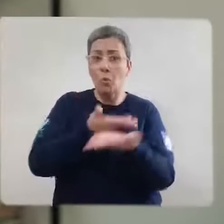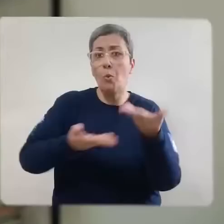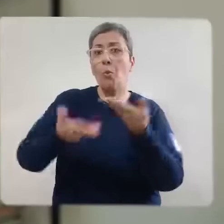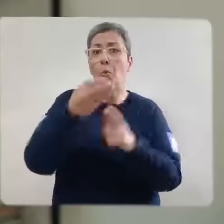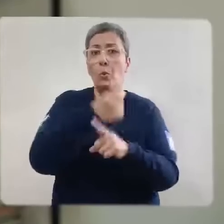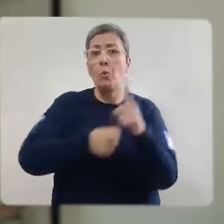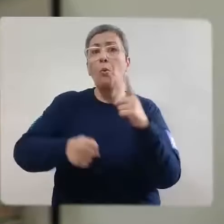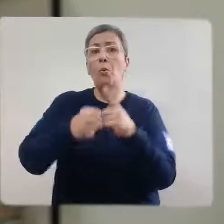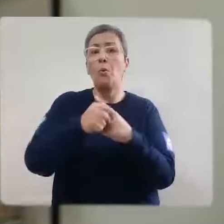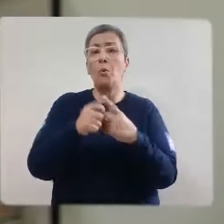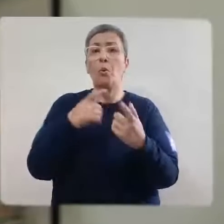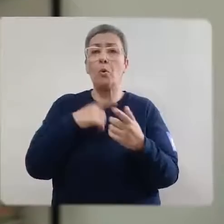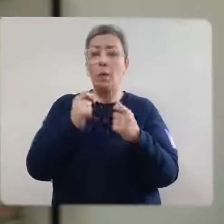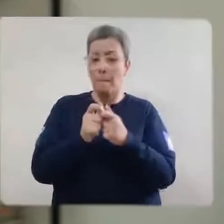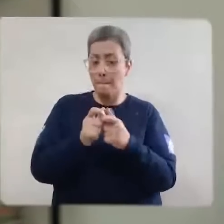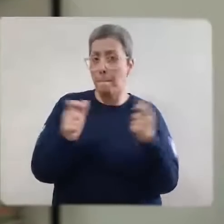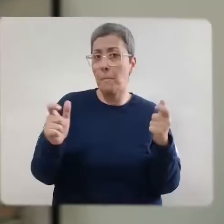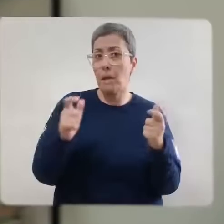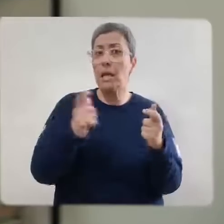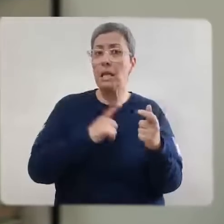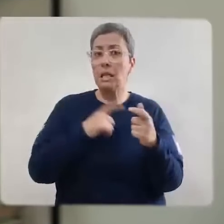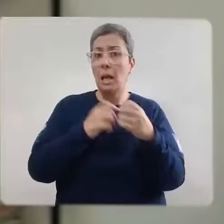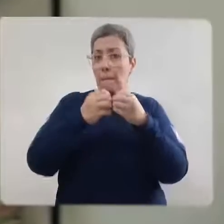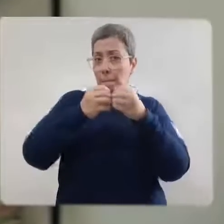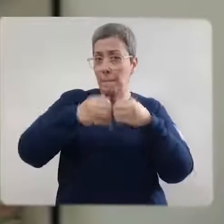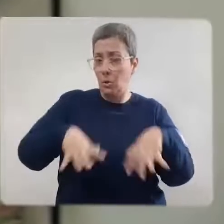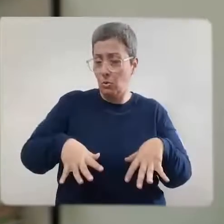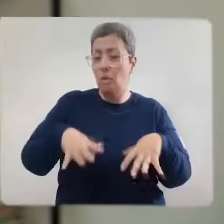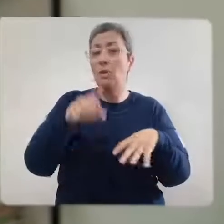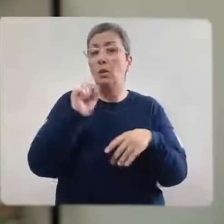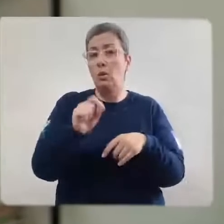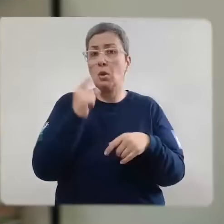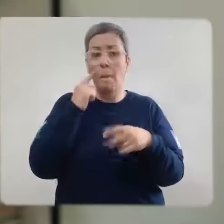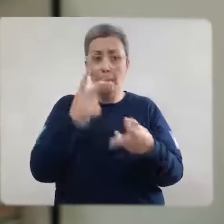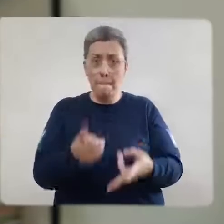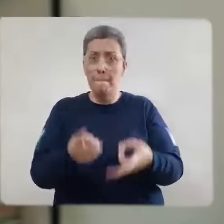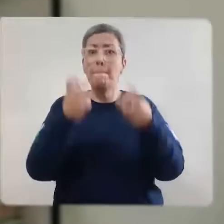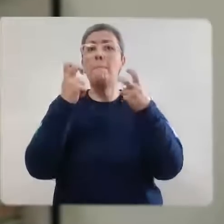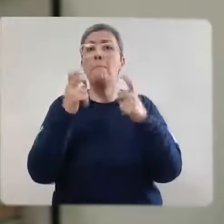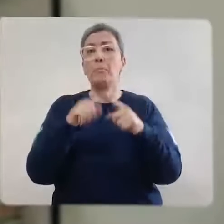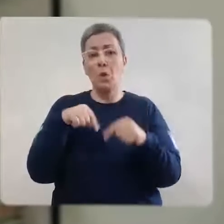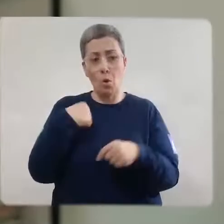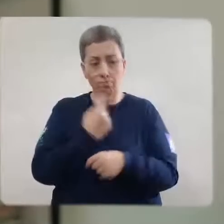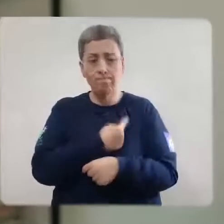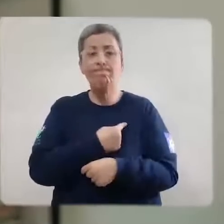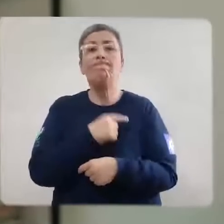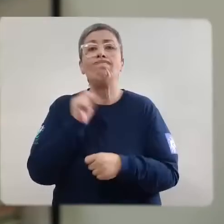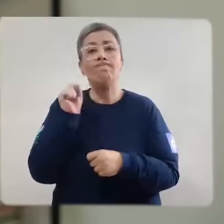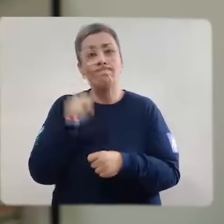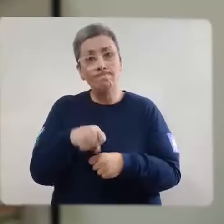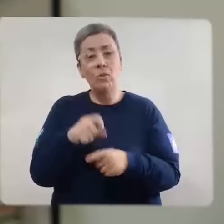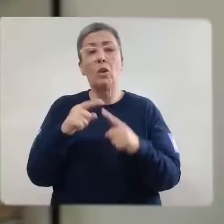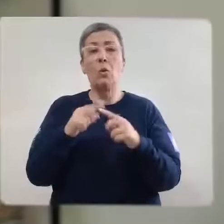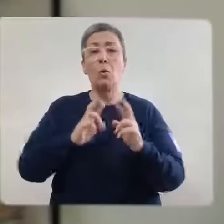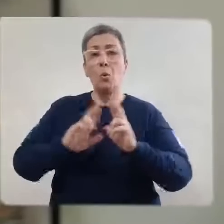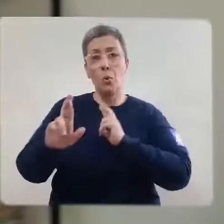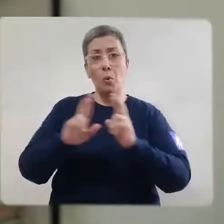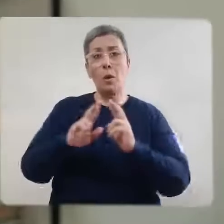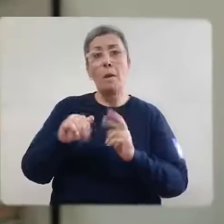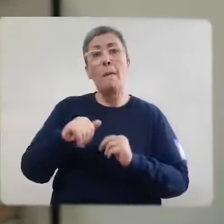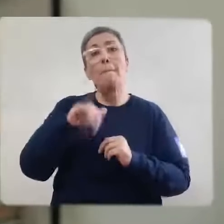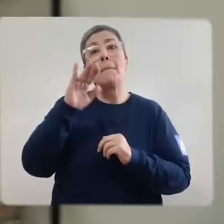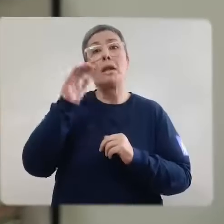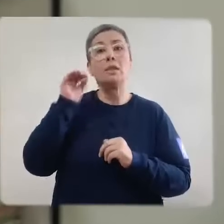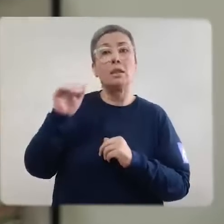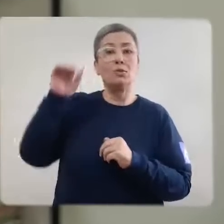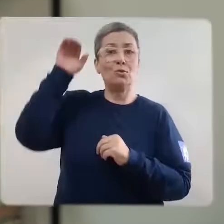interação social, e a grande maioria tem esse prejuízo muito notório, a gente percebe que elas se relacionam muito